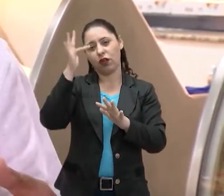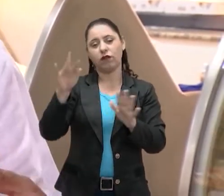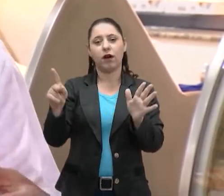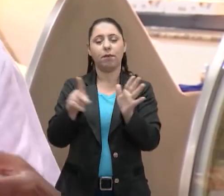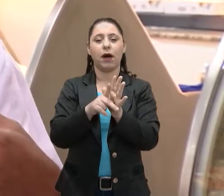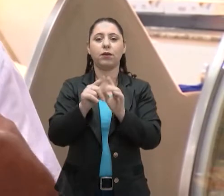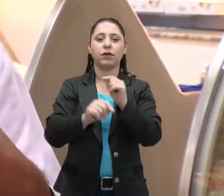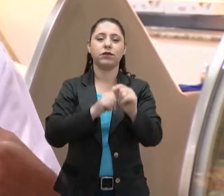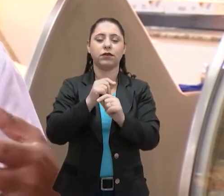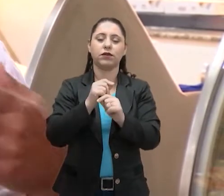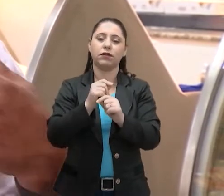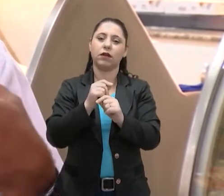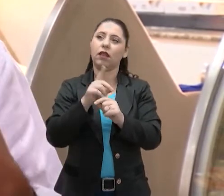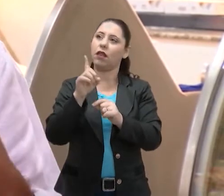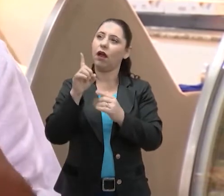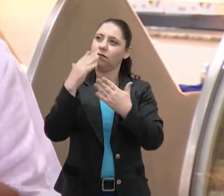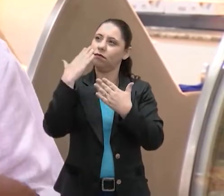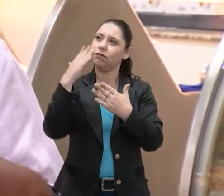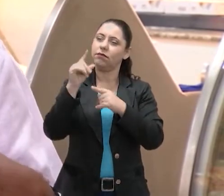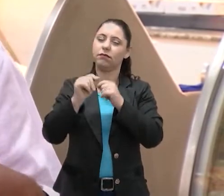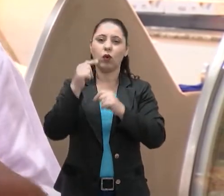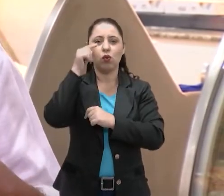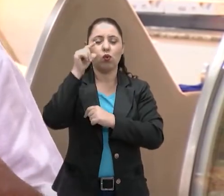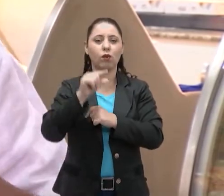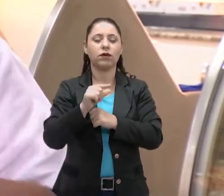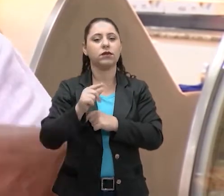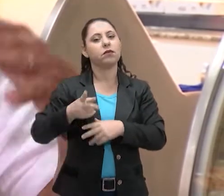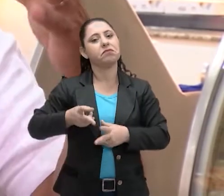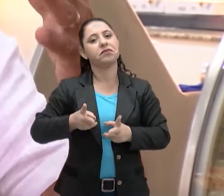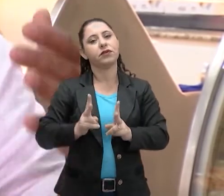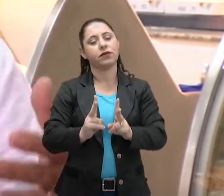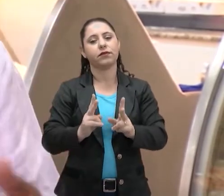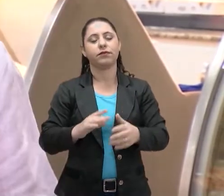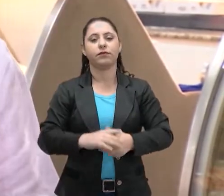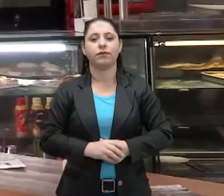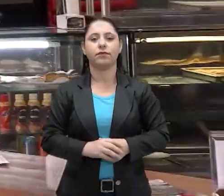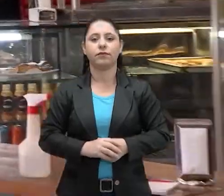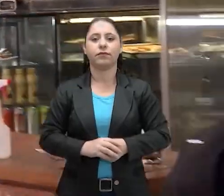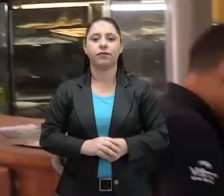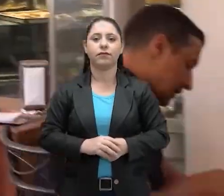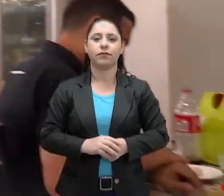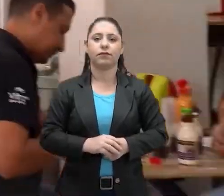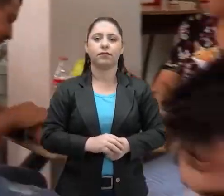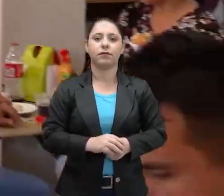filosofia, graças a Deus, a gente conseguiu levar à frente, né?